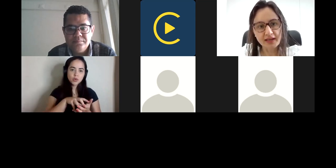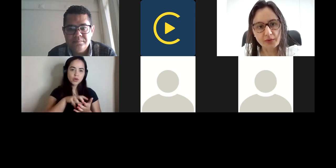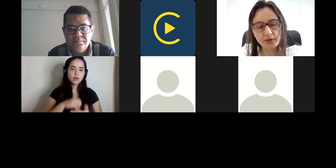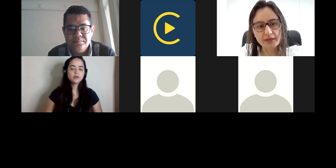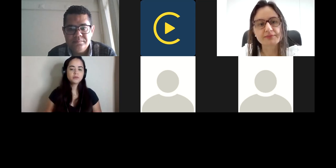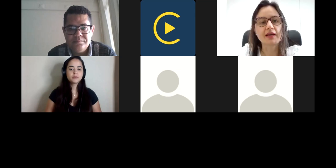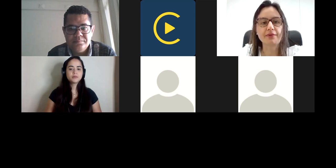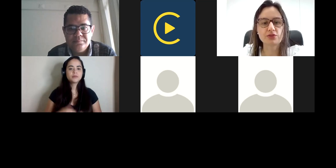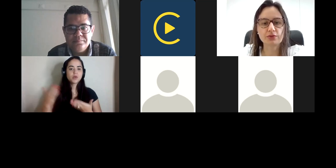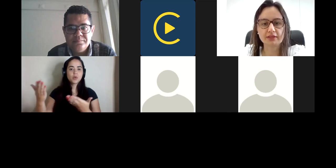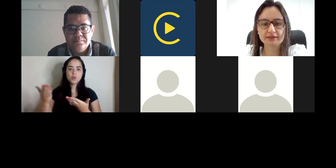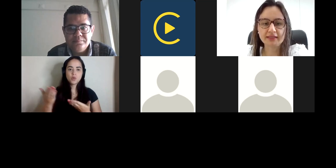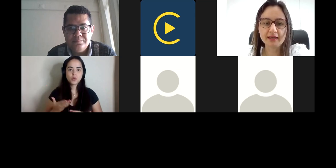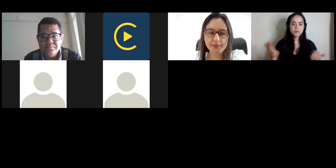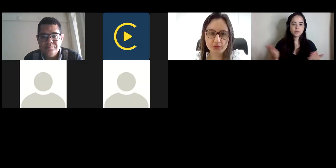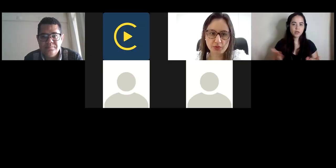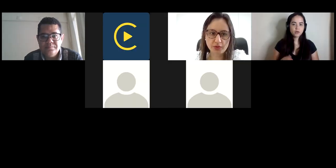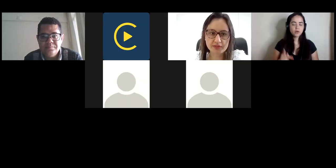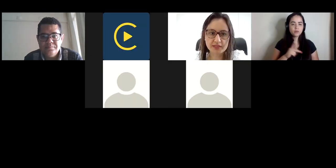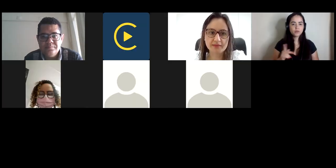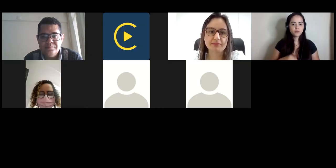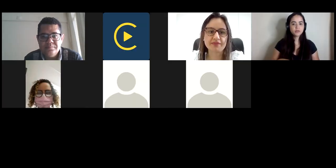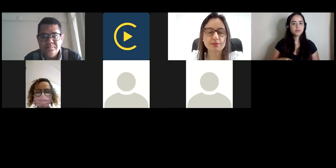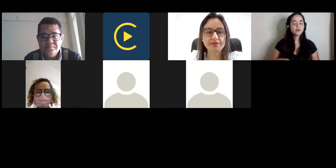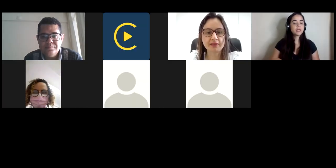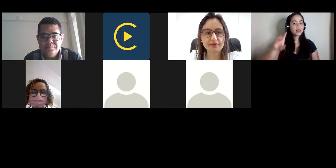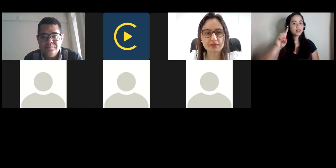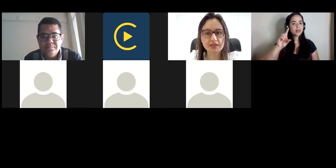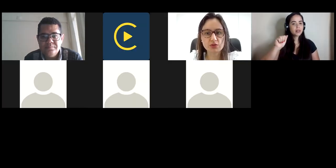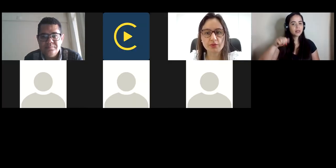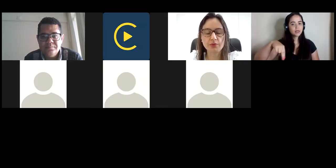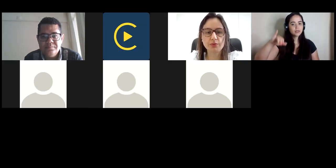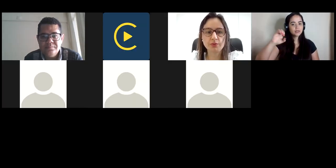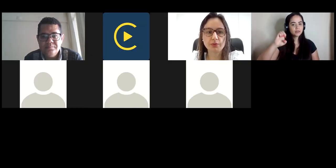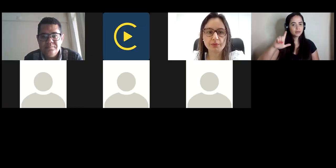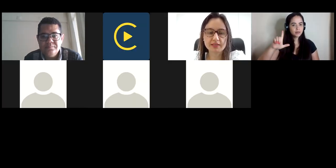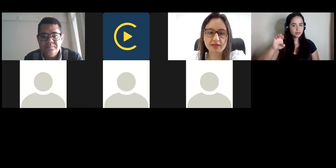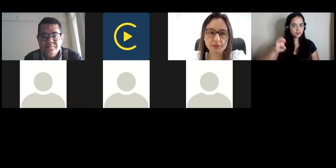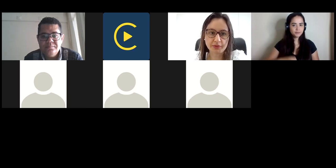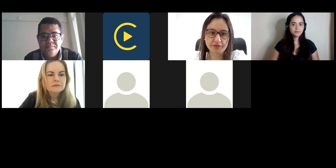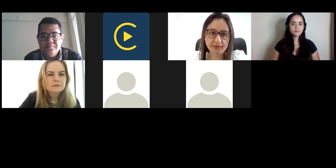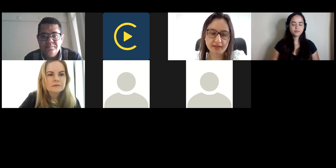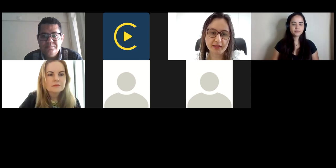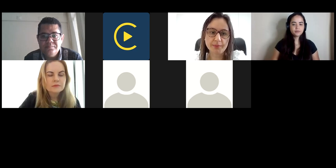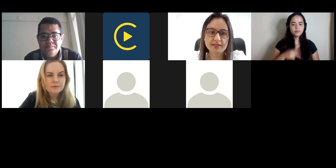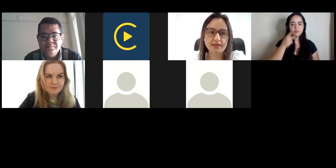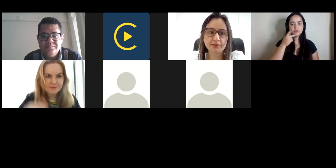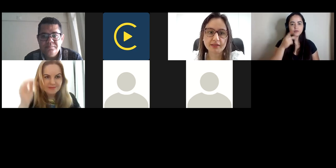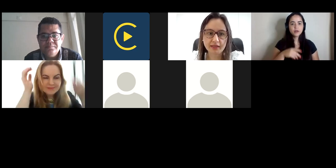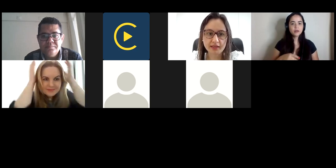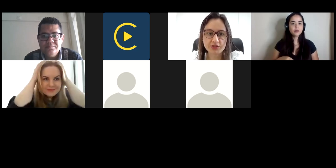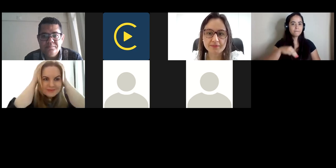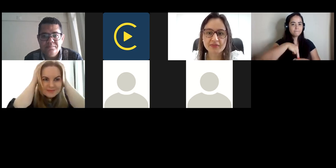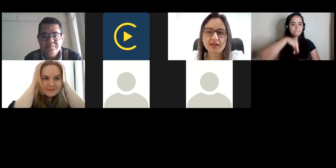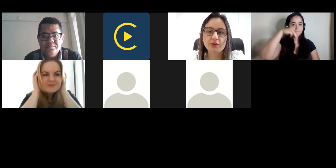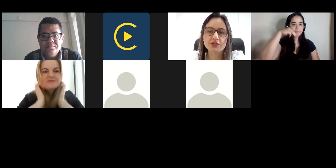vou convidar agora a professora Daniele Piontkowski para fazer uma fala para vocês sobre o mestrado Prof. EPT, que é um mestrado